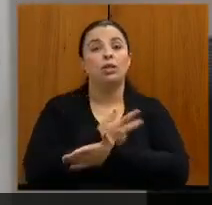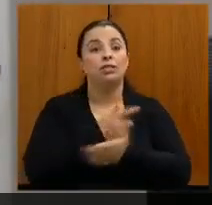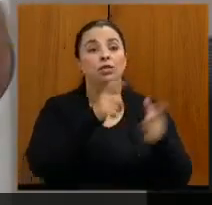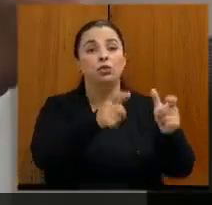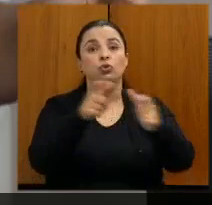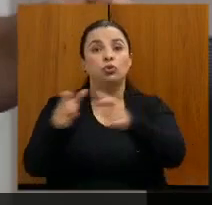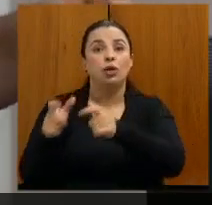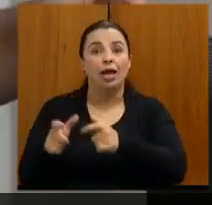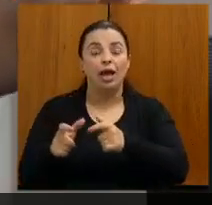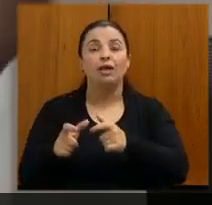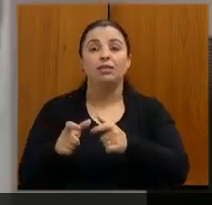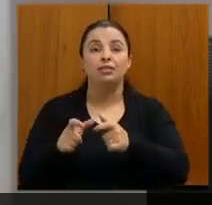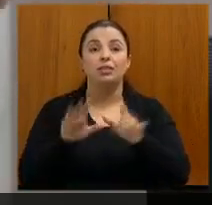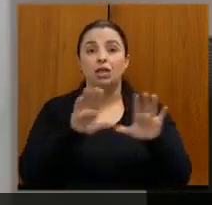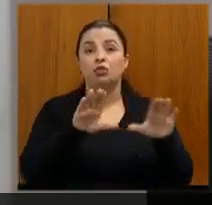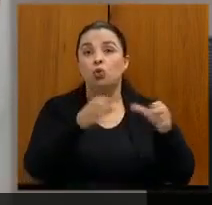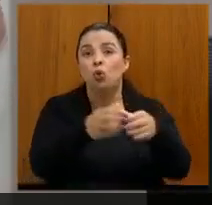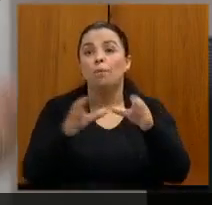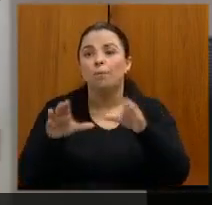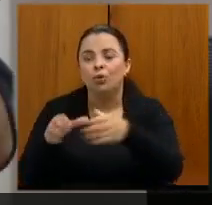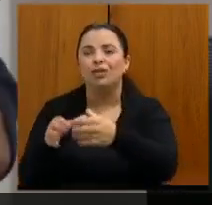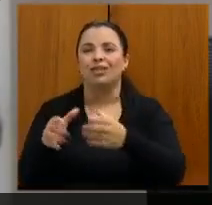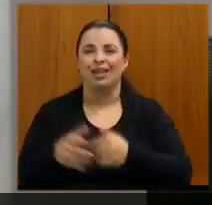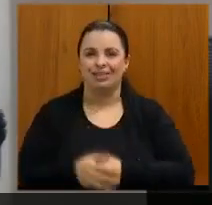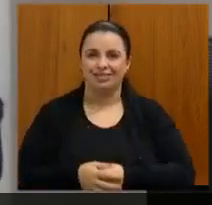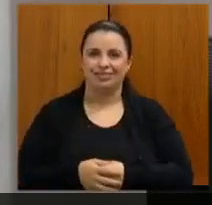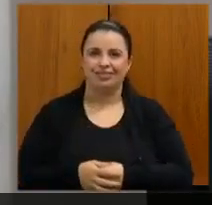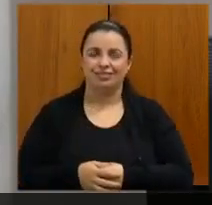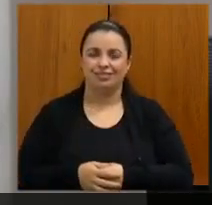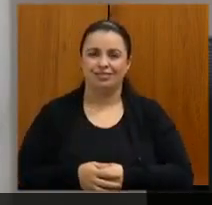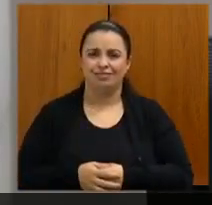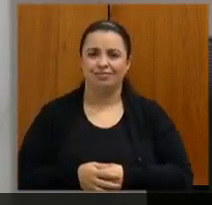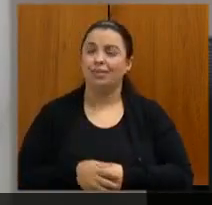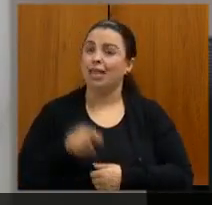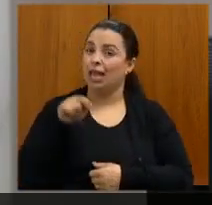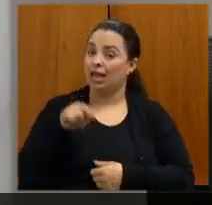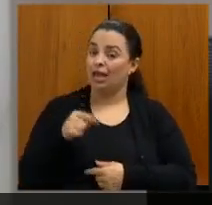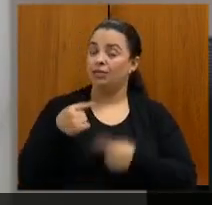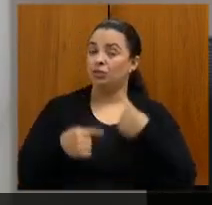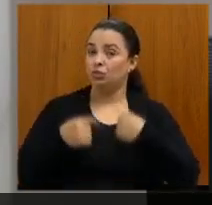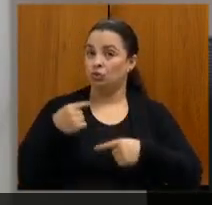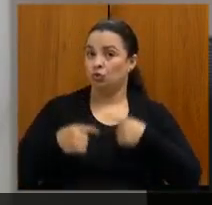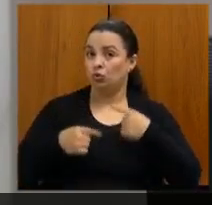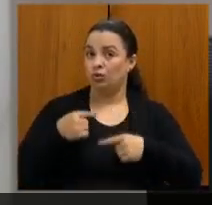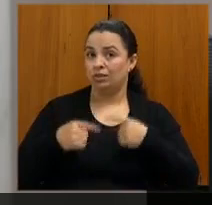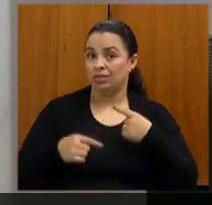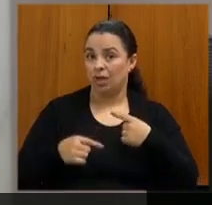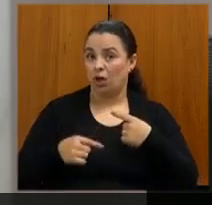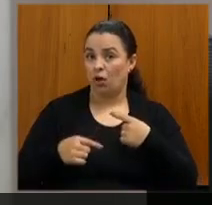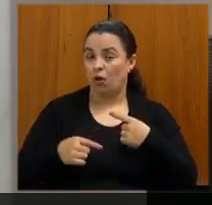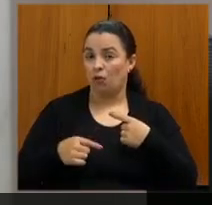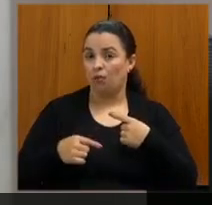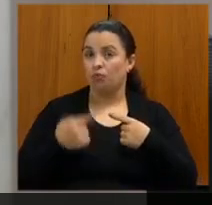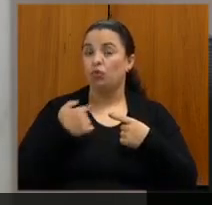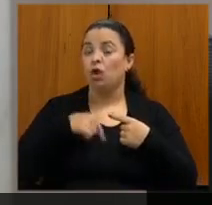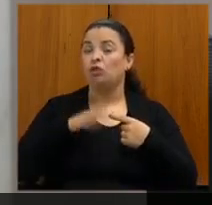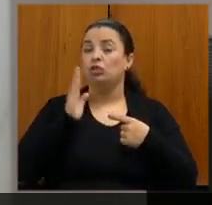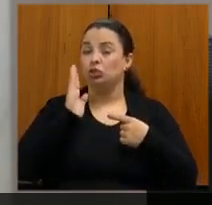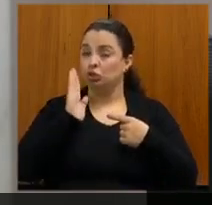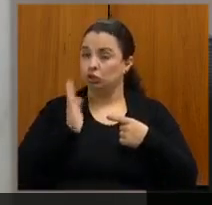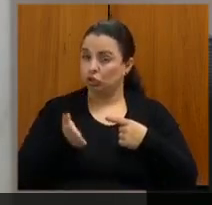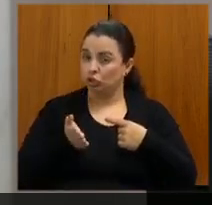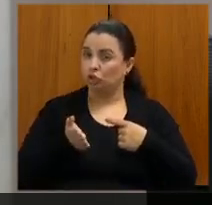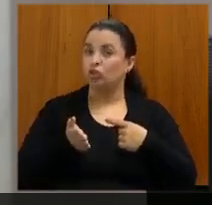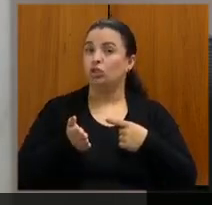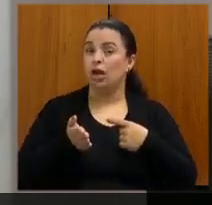e isso eu tô trazendo Frei gilvander senhor Lembra essa é uma discussão gente que nós fizemos posso comunidades